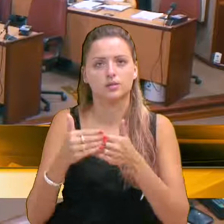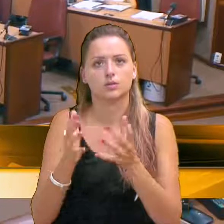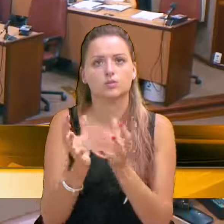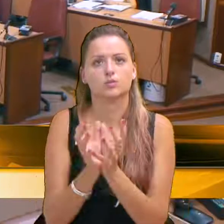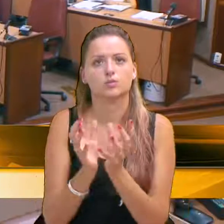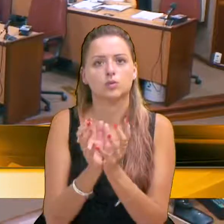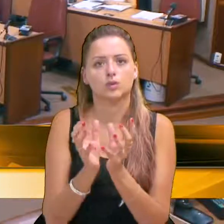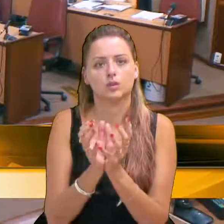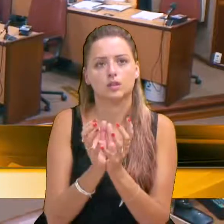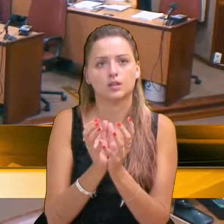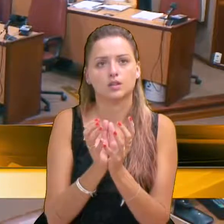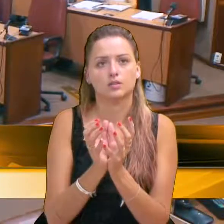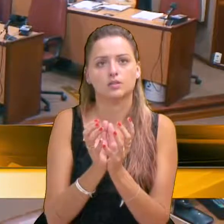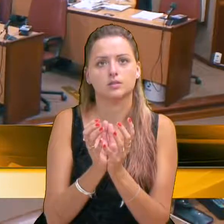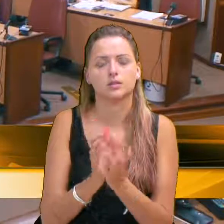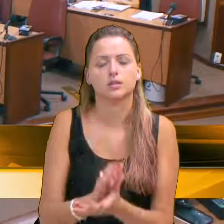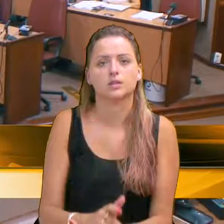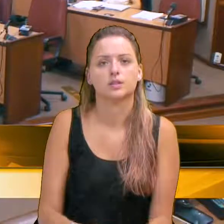a apresentaram,